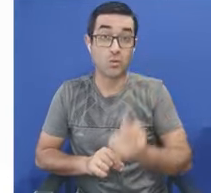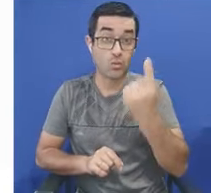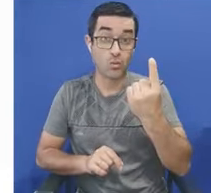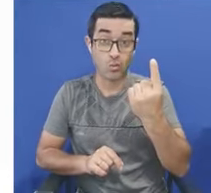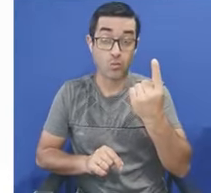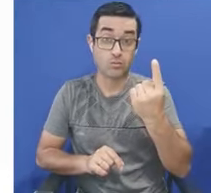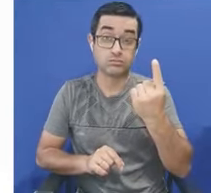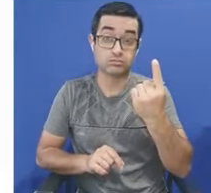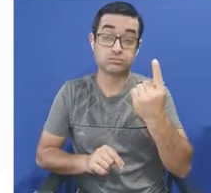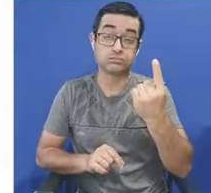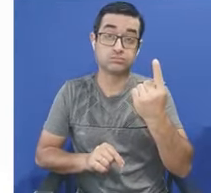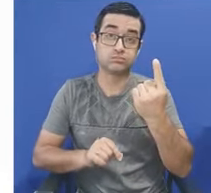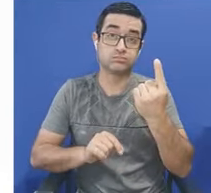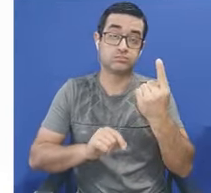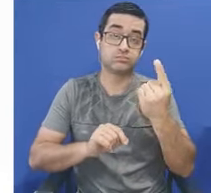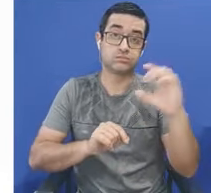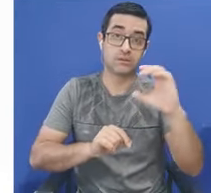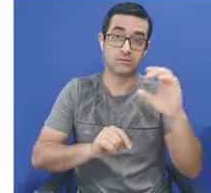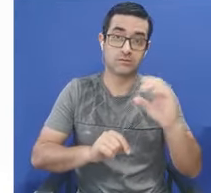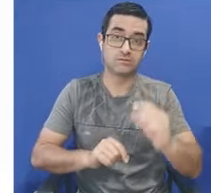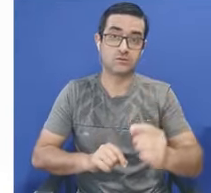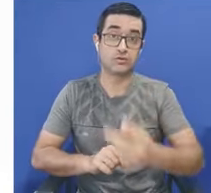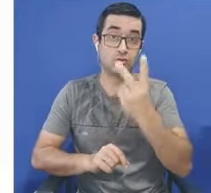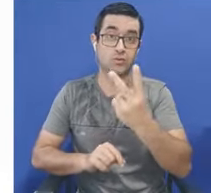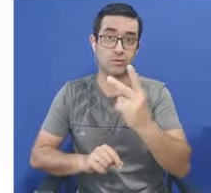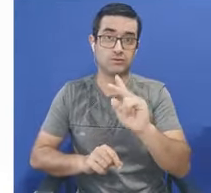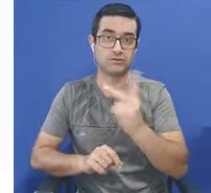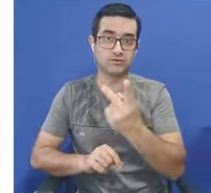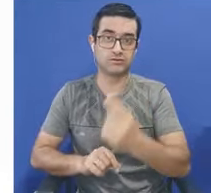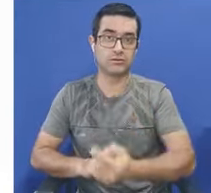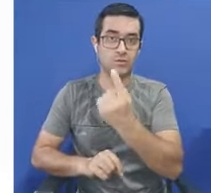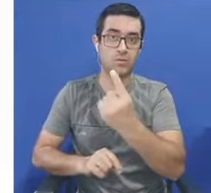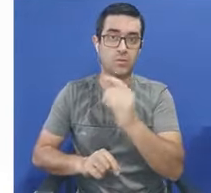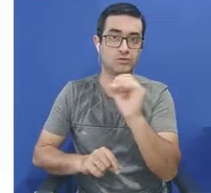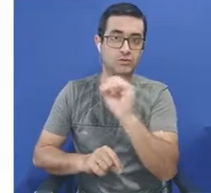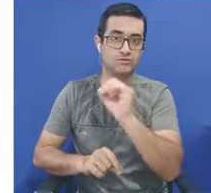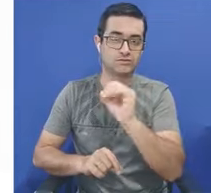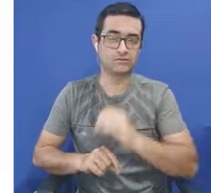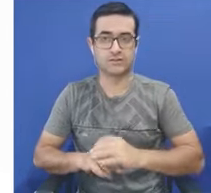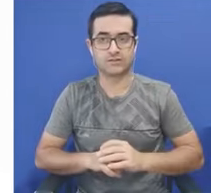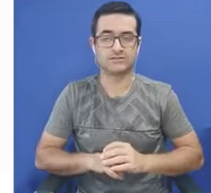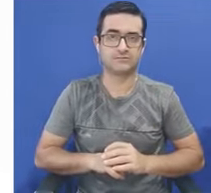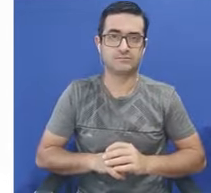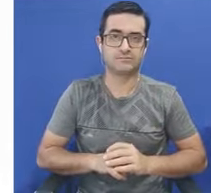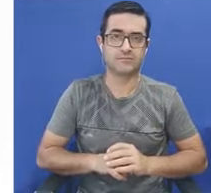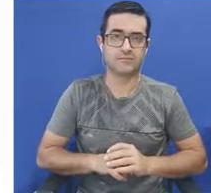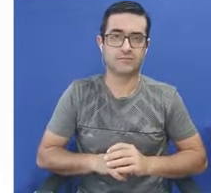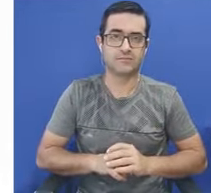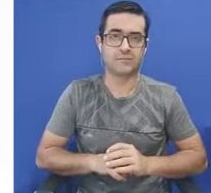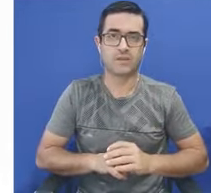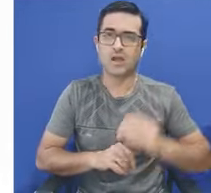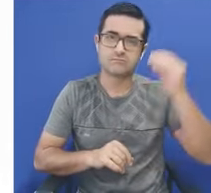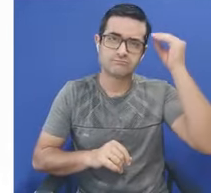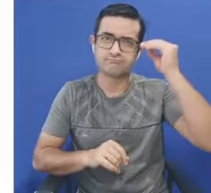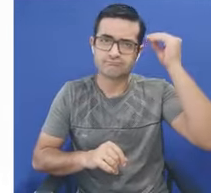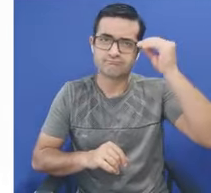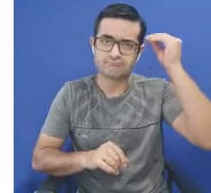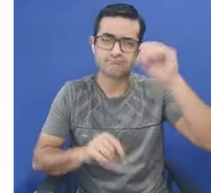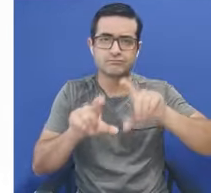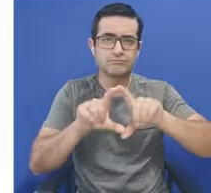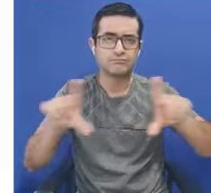de oxigênio. A fórmula empírica em si, ela não vai nos dizer muita coisa. Por quê? Porque,